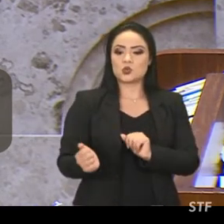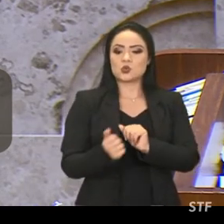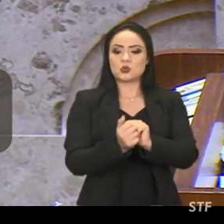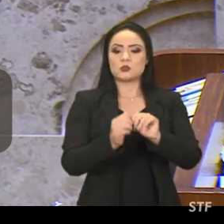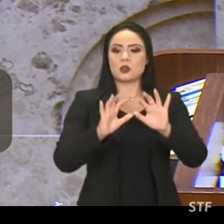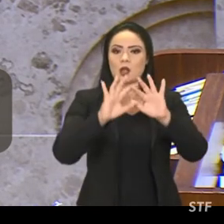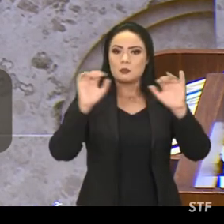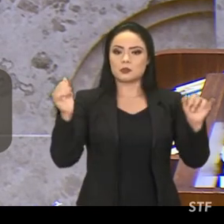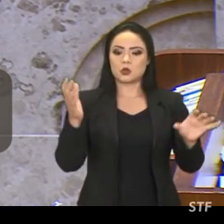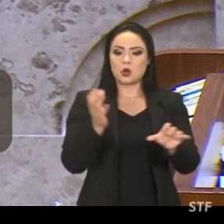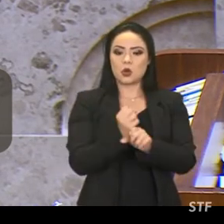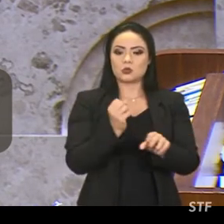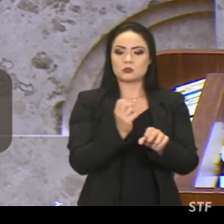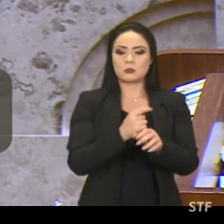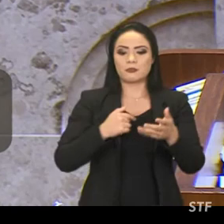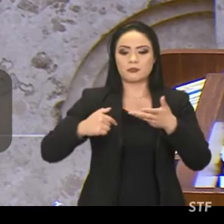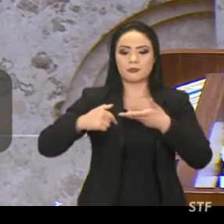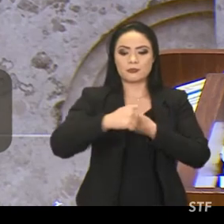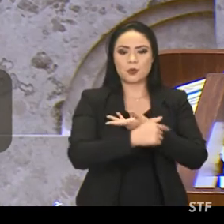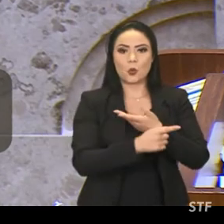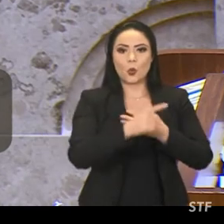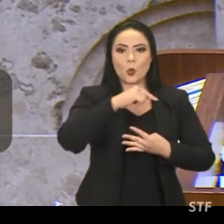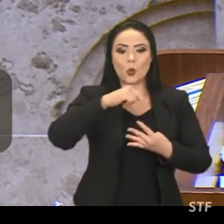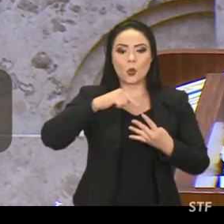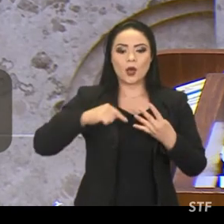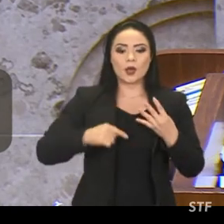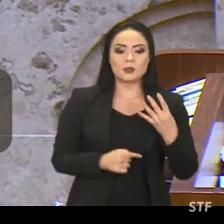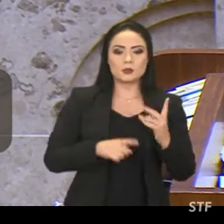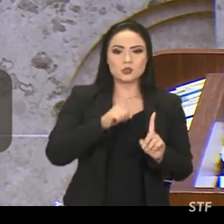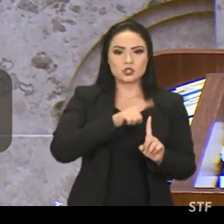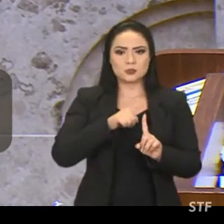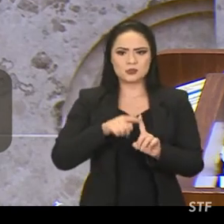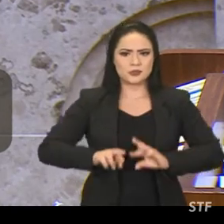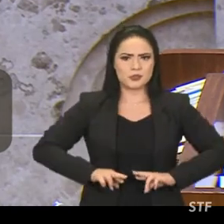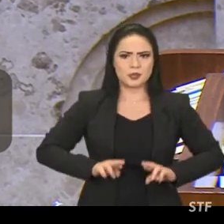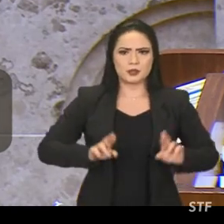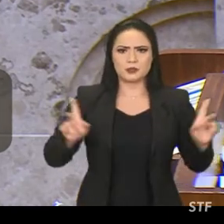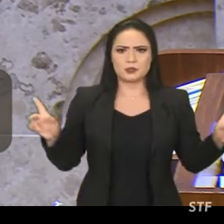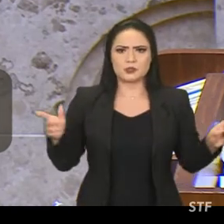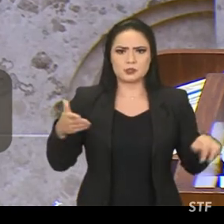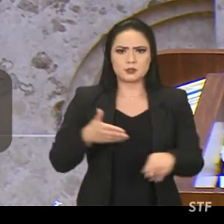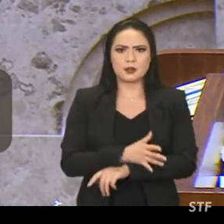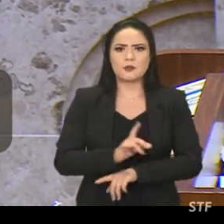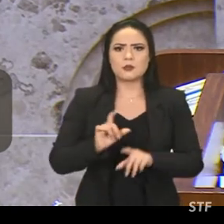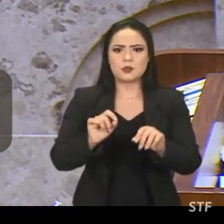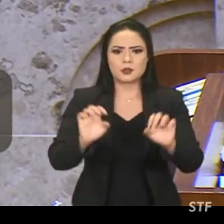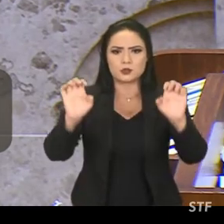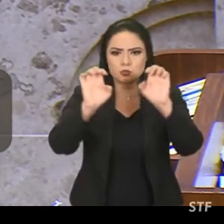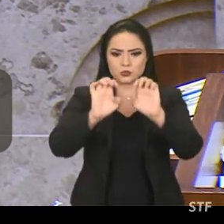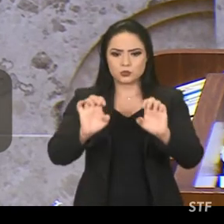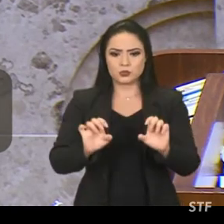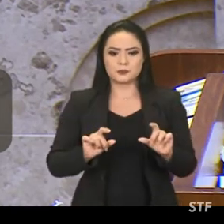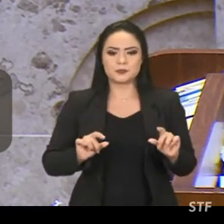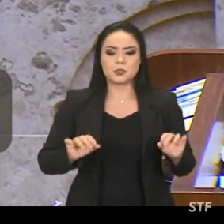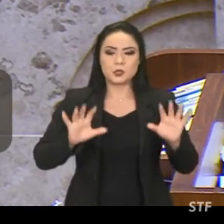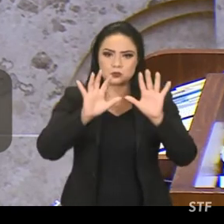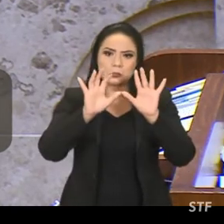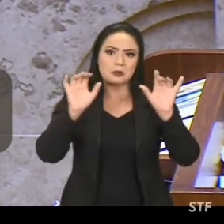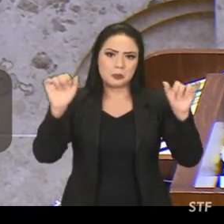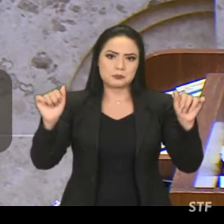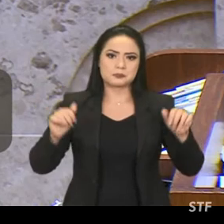Contas como um dos 4 corpos distintos que integravam a estrutura do tribunal.